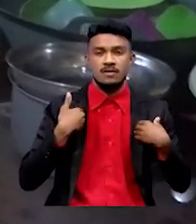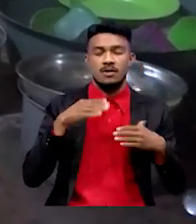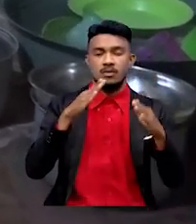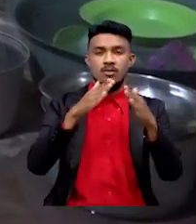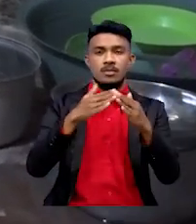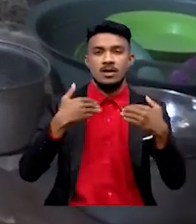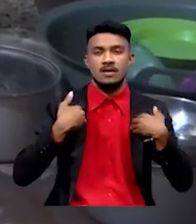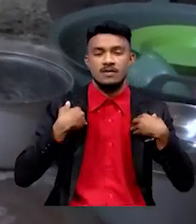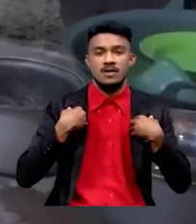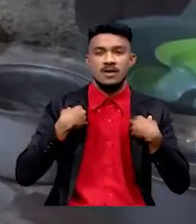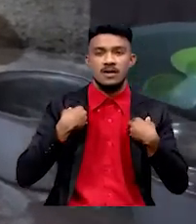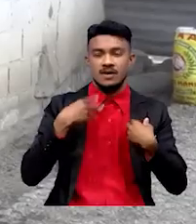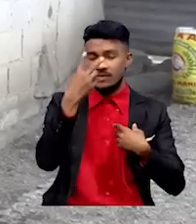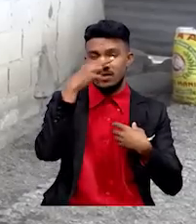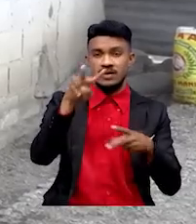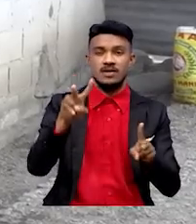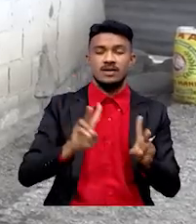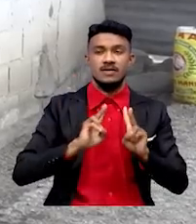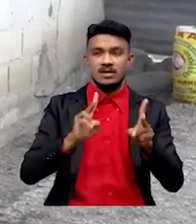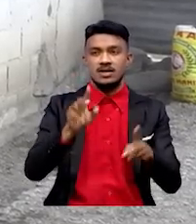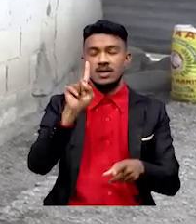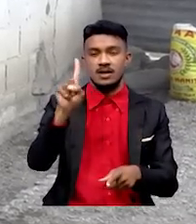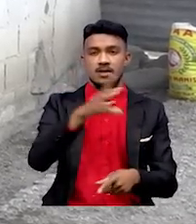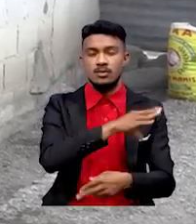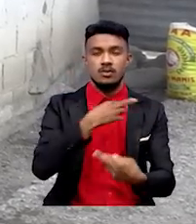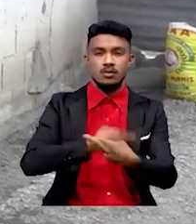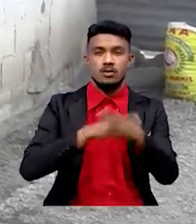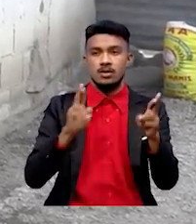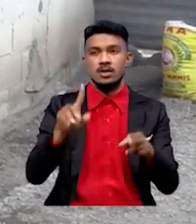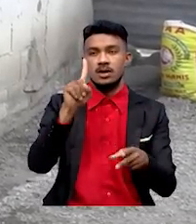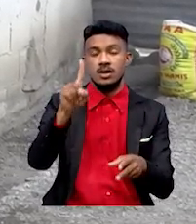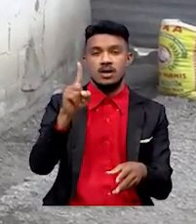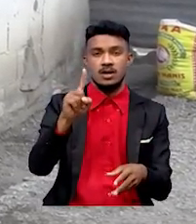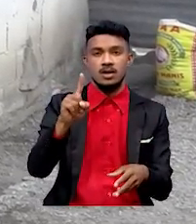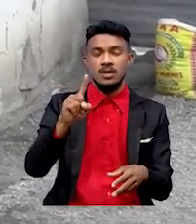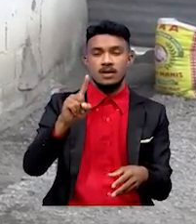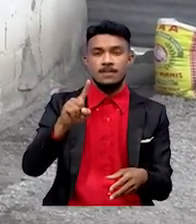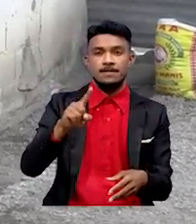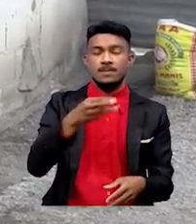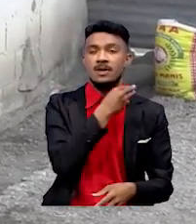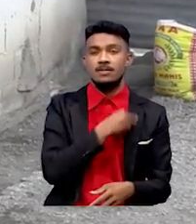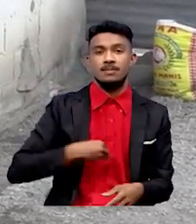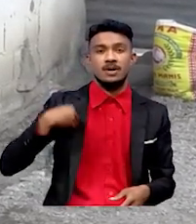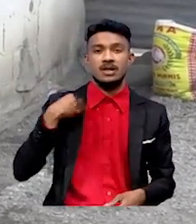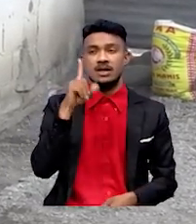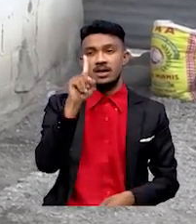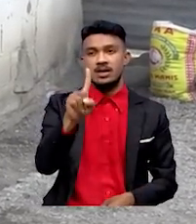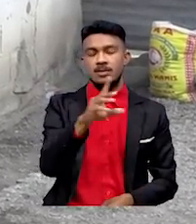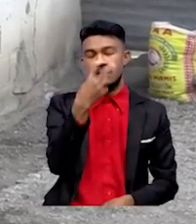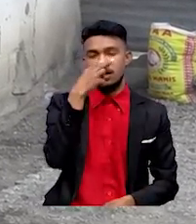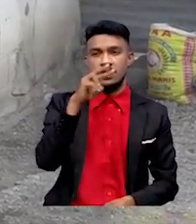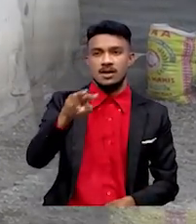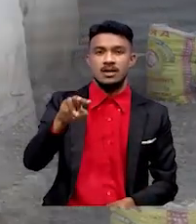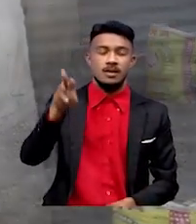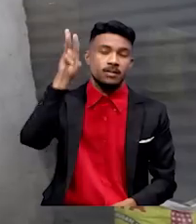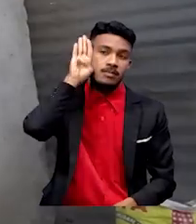e a varanda ida, quarto ida. Madre Salesiana sira maka hari ba maune ni alin tamba antes